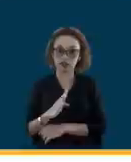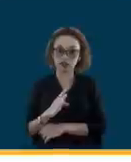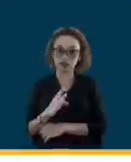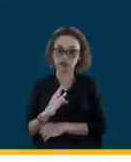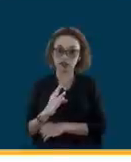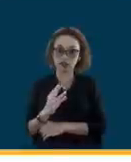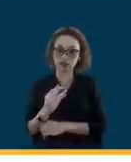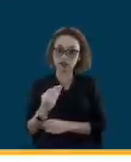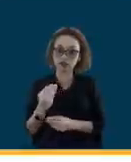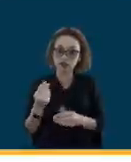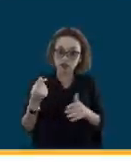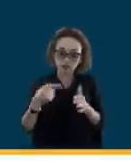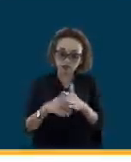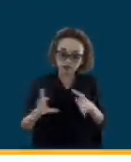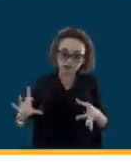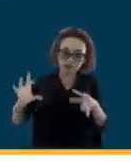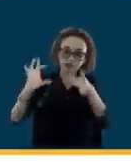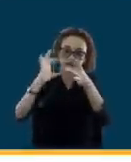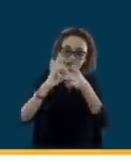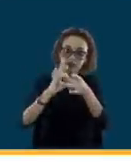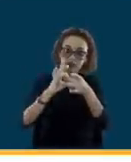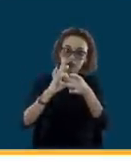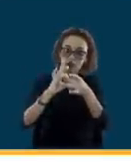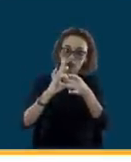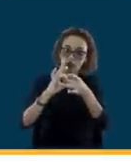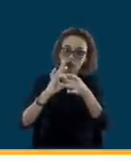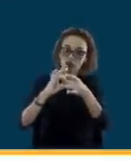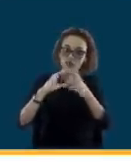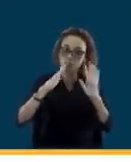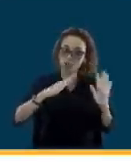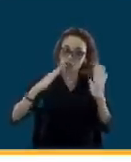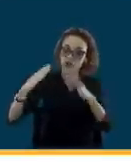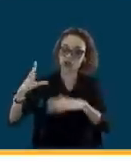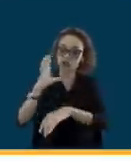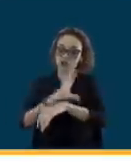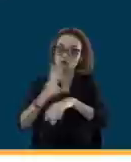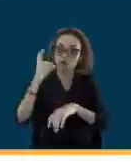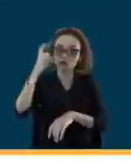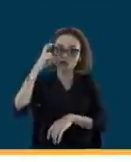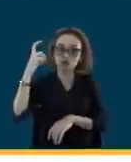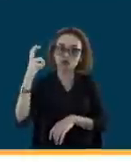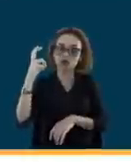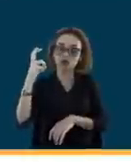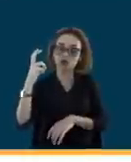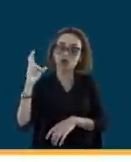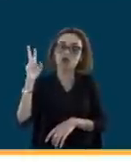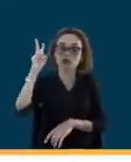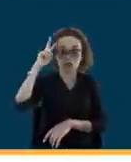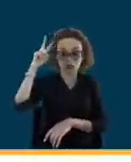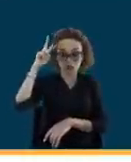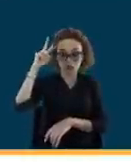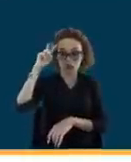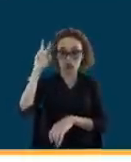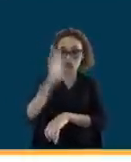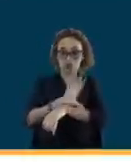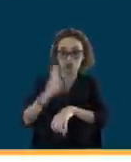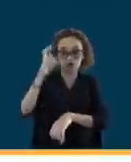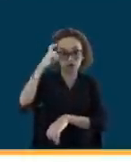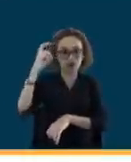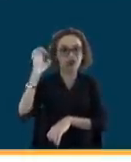profundamente vinculada ao processo cultural nosso, né? E a história cultural brasileira é